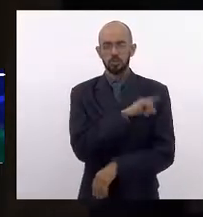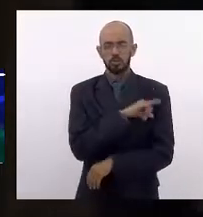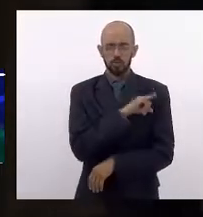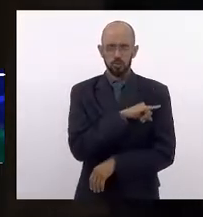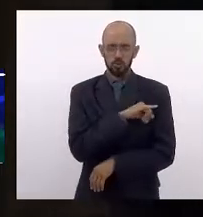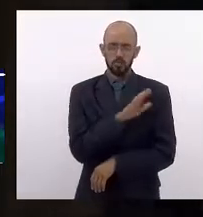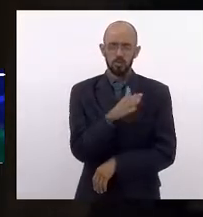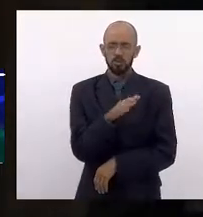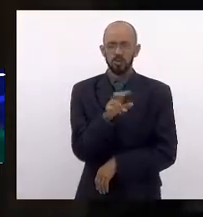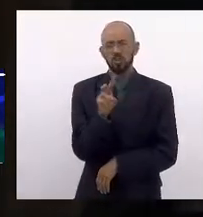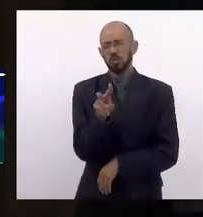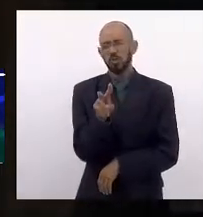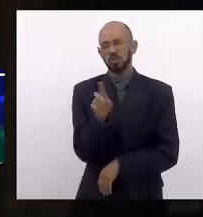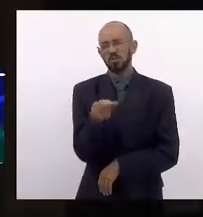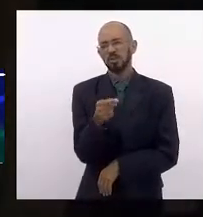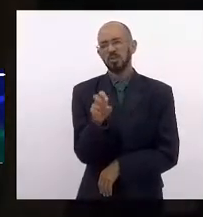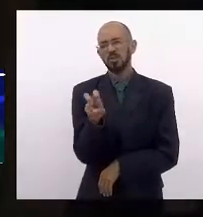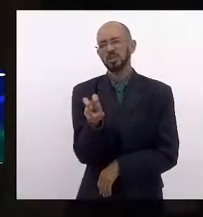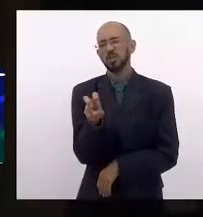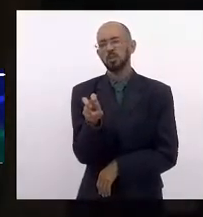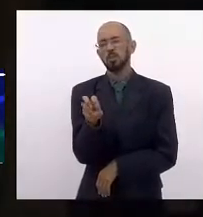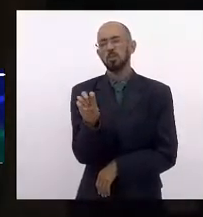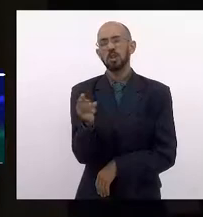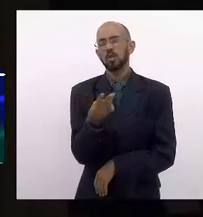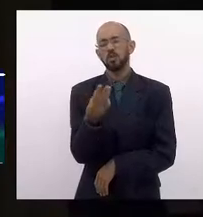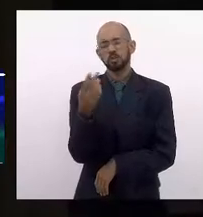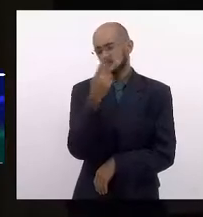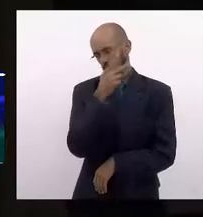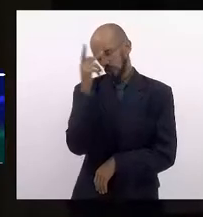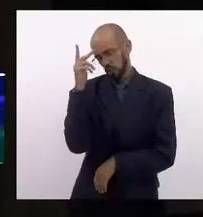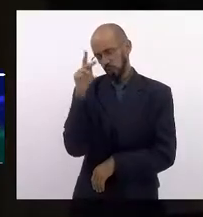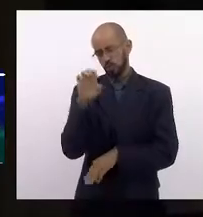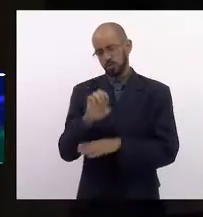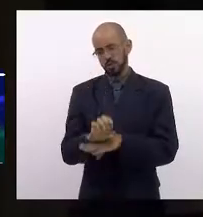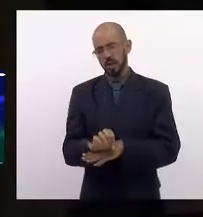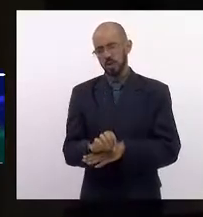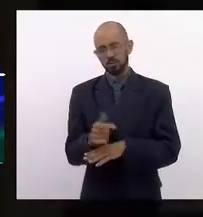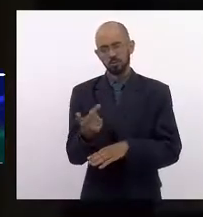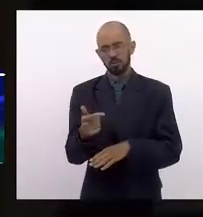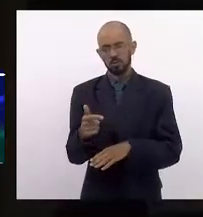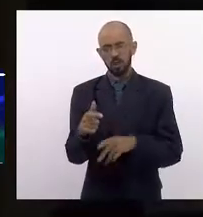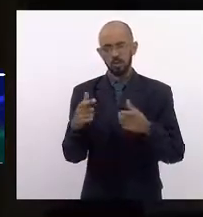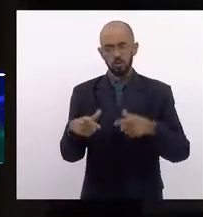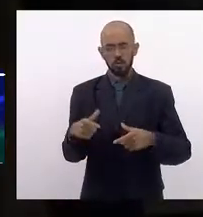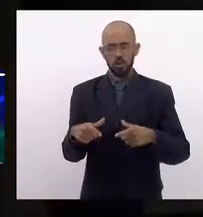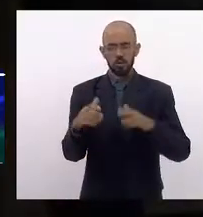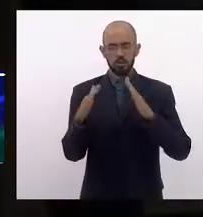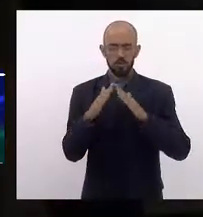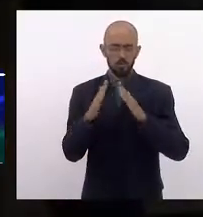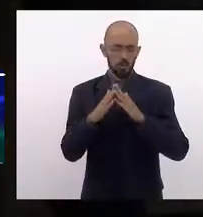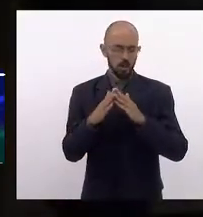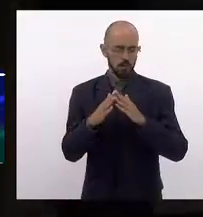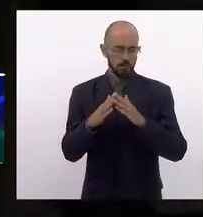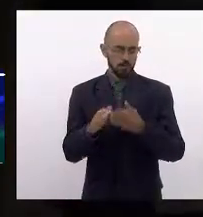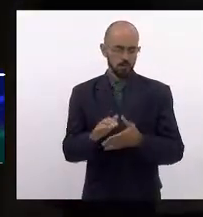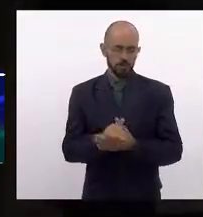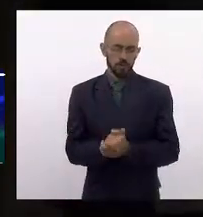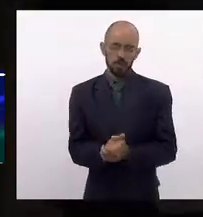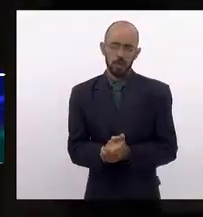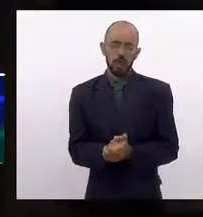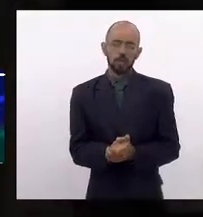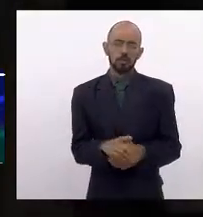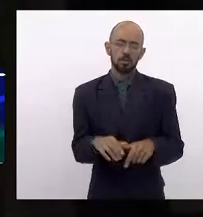representa 2,5 milhões de pessoas no estado do Rio de Janeiro que não têm moradia digna isso